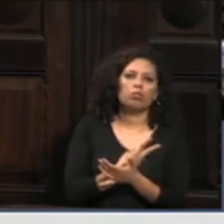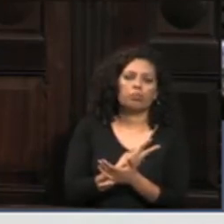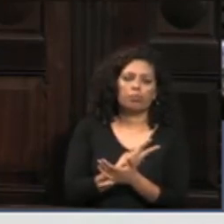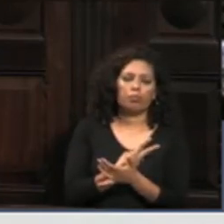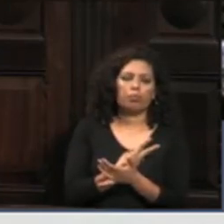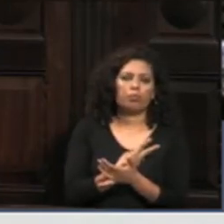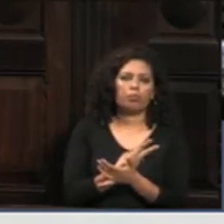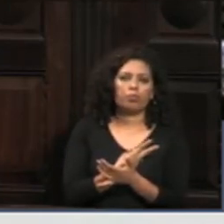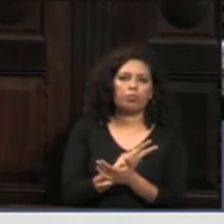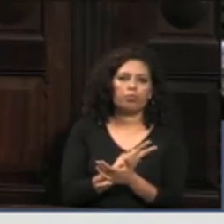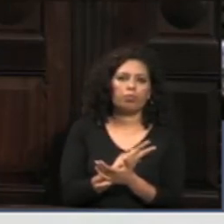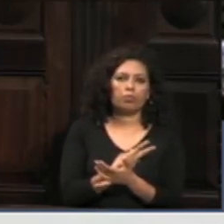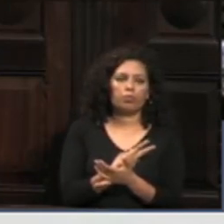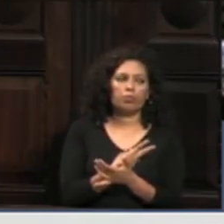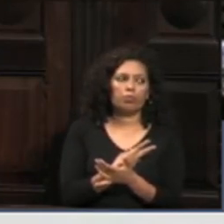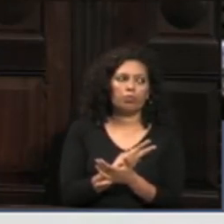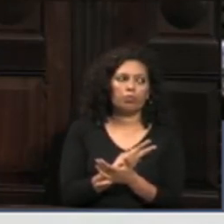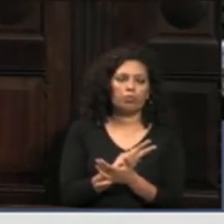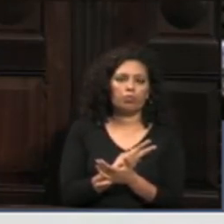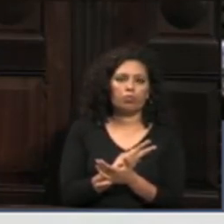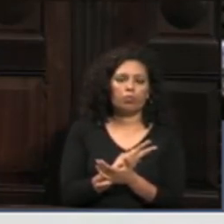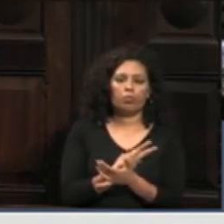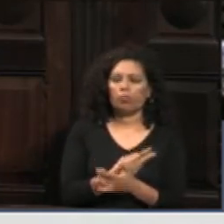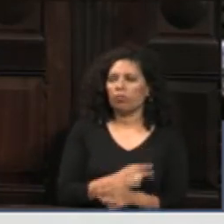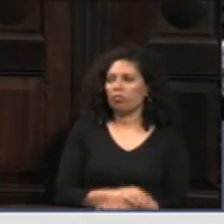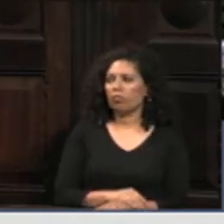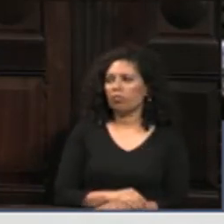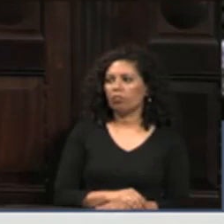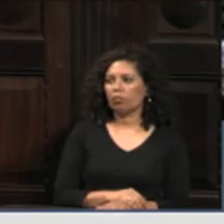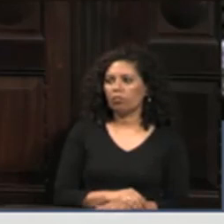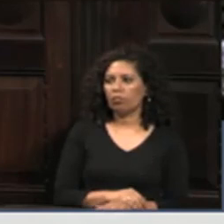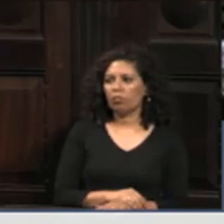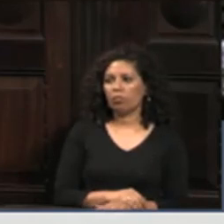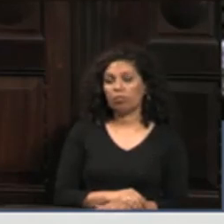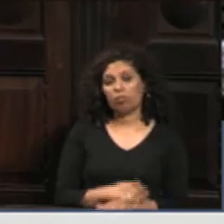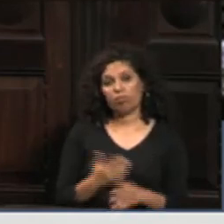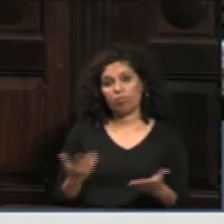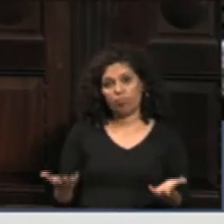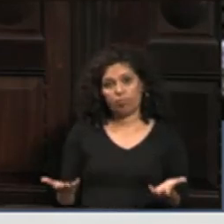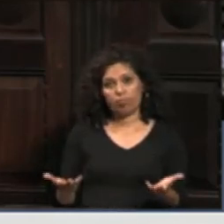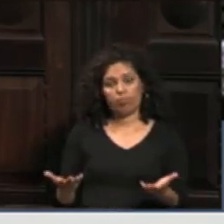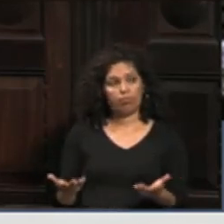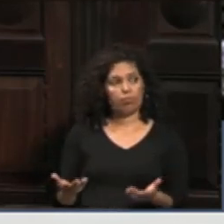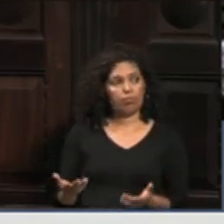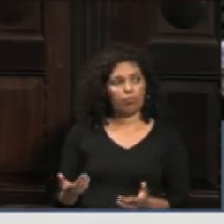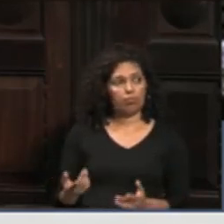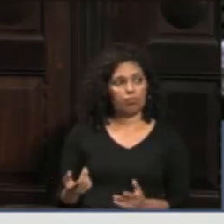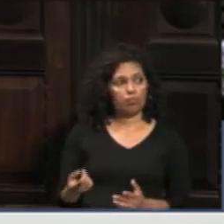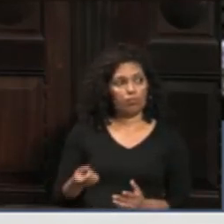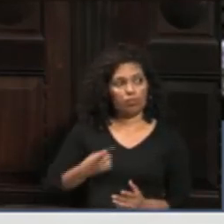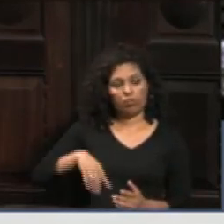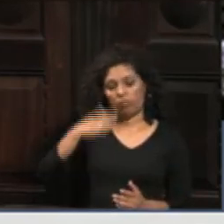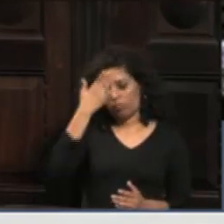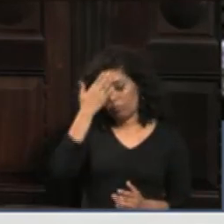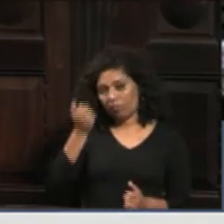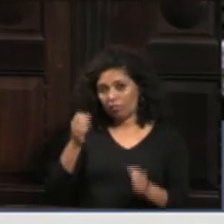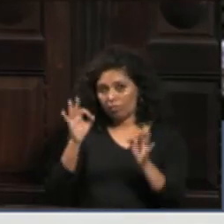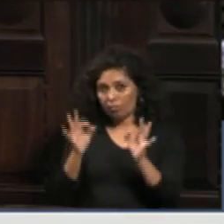viu transformado num verdadeiro inferno. E aí, sabe